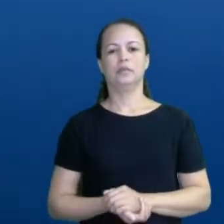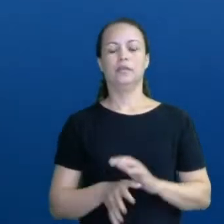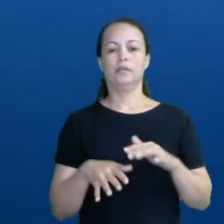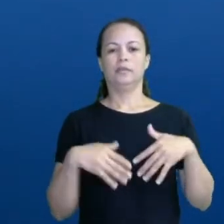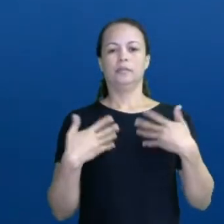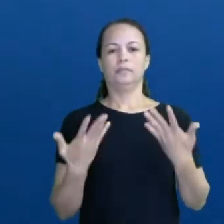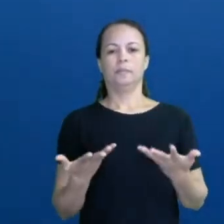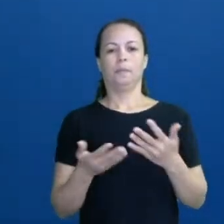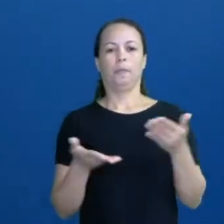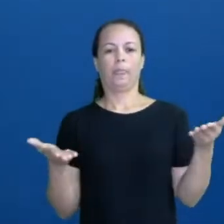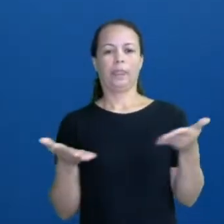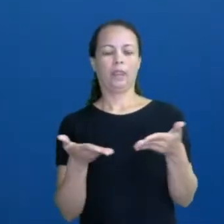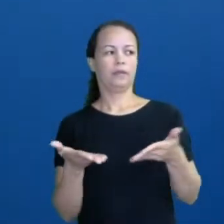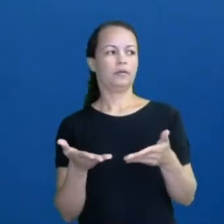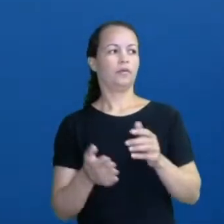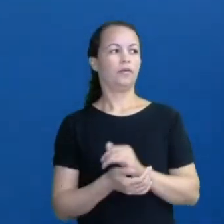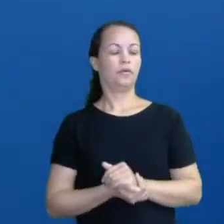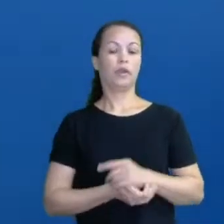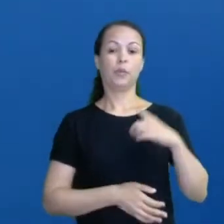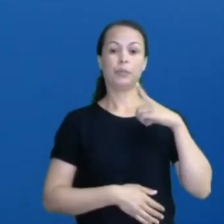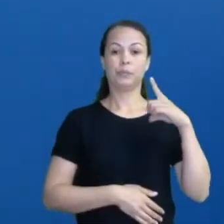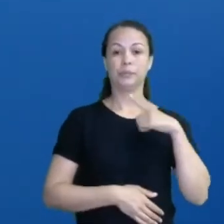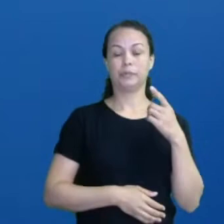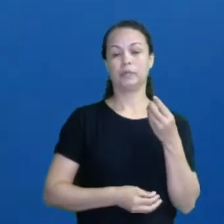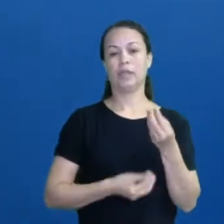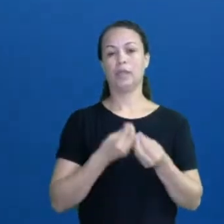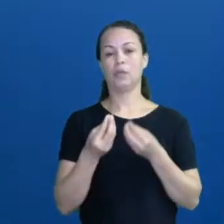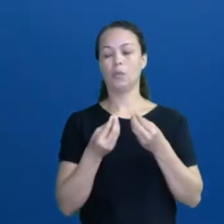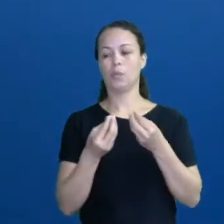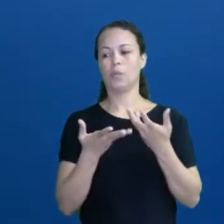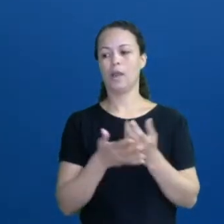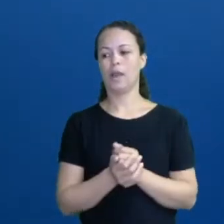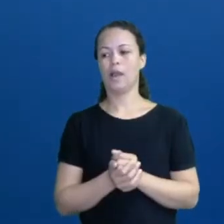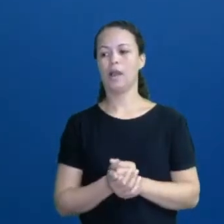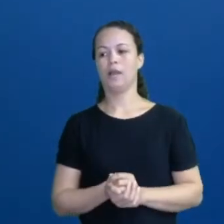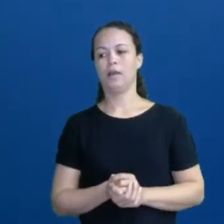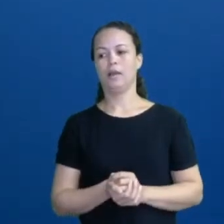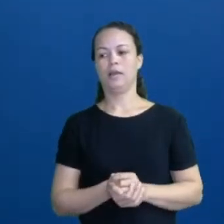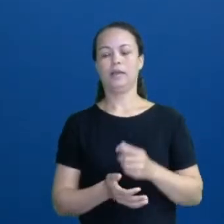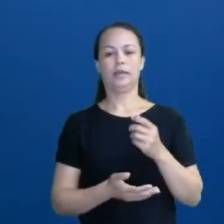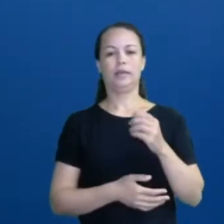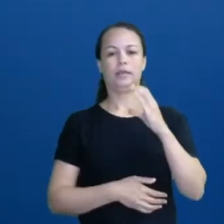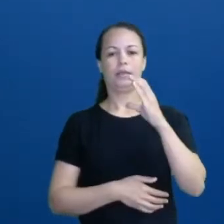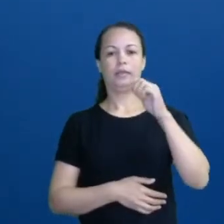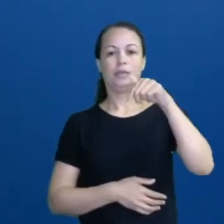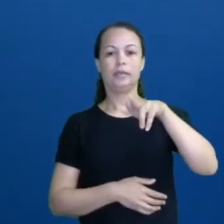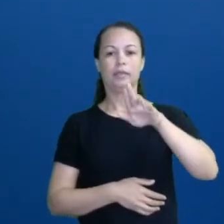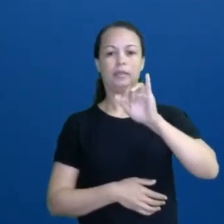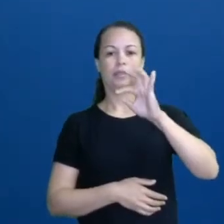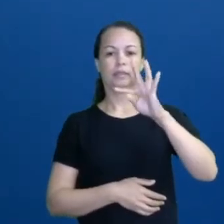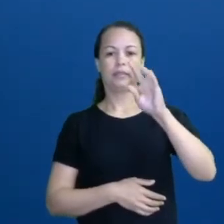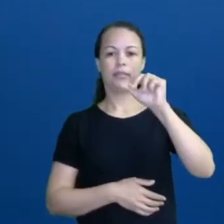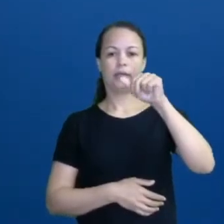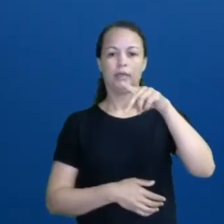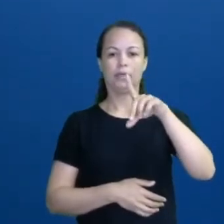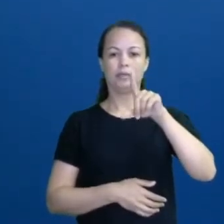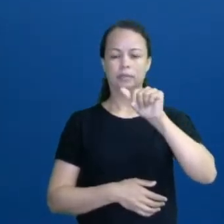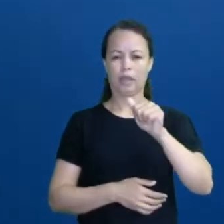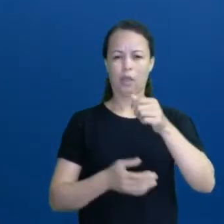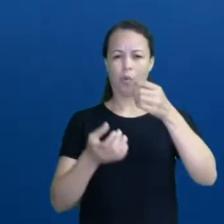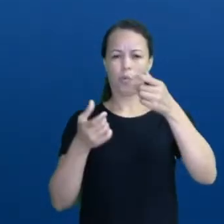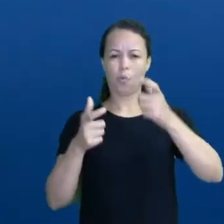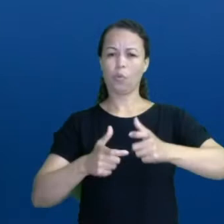Isso aí. Agora, eu tenho aqui a quitanda da Mara. Tia, o que é a quitanda? Um lugar que vende frutas. E ela